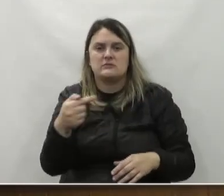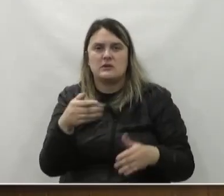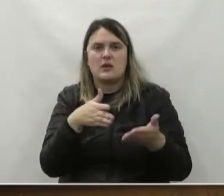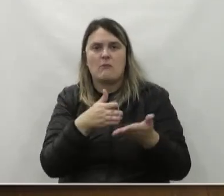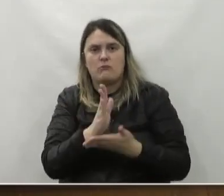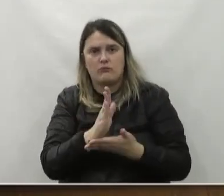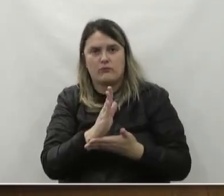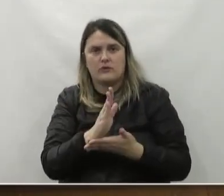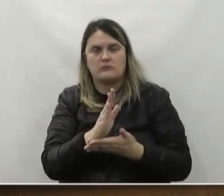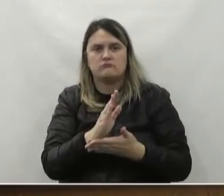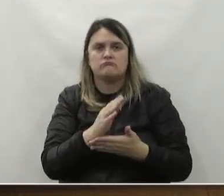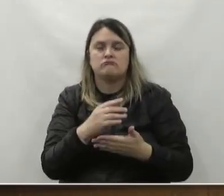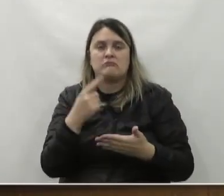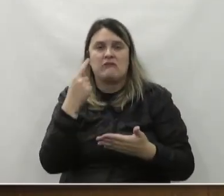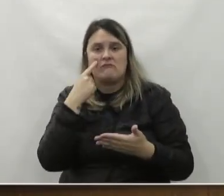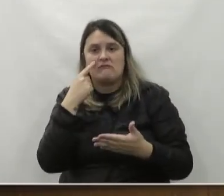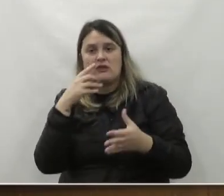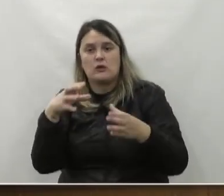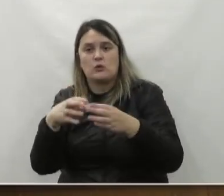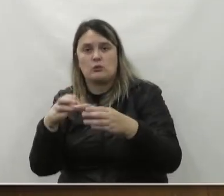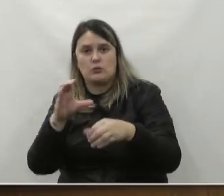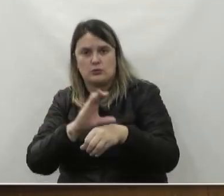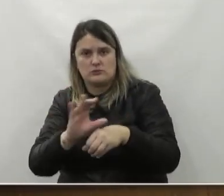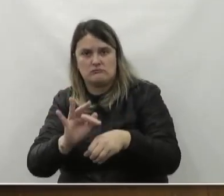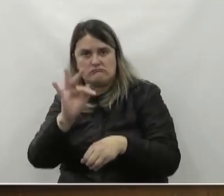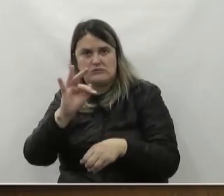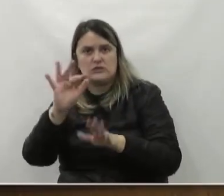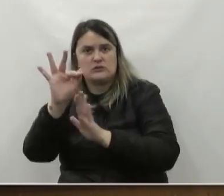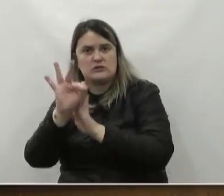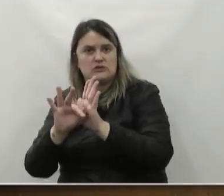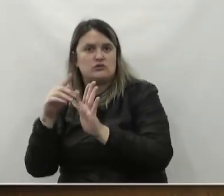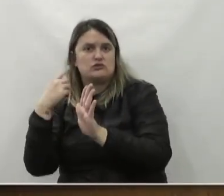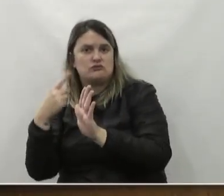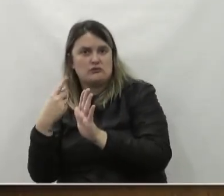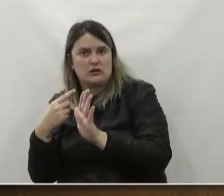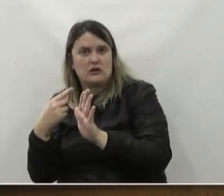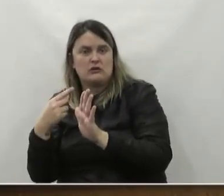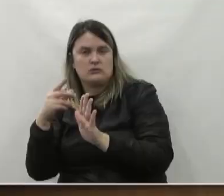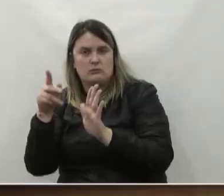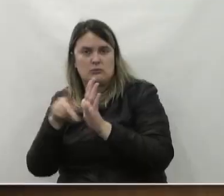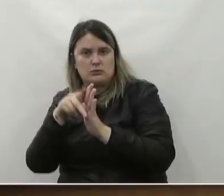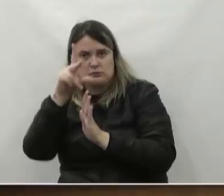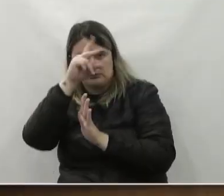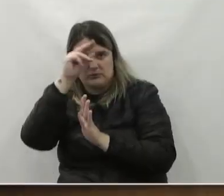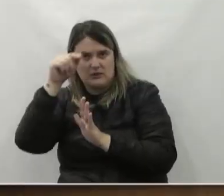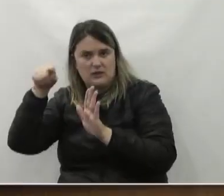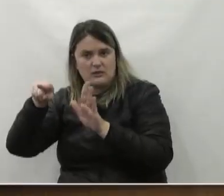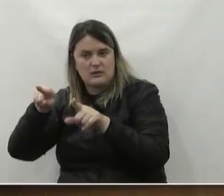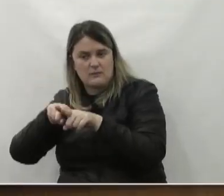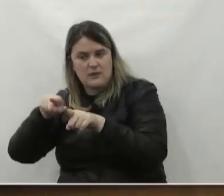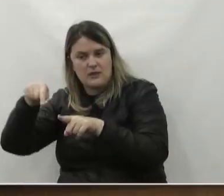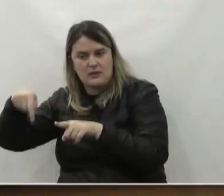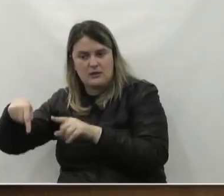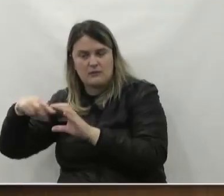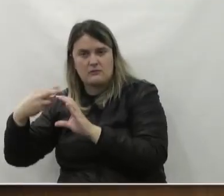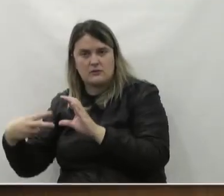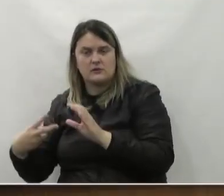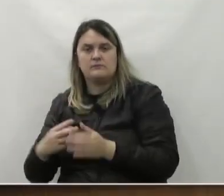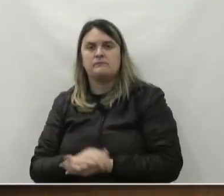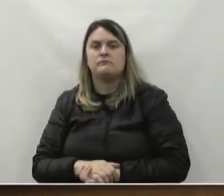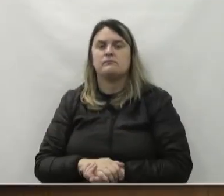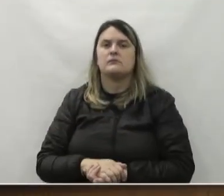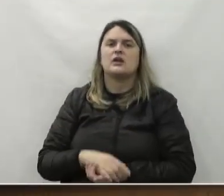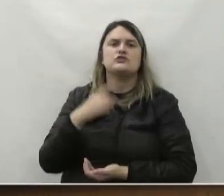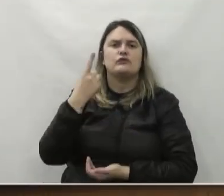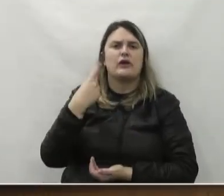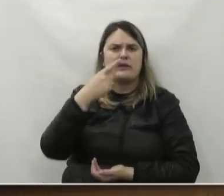aprovar, depende da Comissão de Constituição e do parecer jurídico do Executivo. O Executivo ele já falou para nós